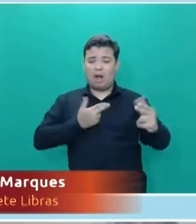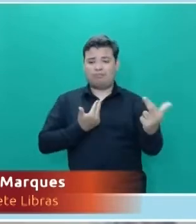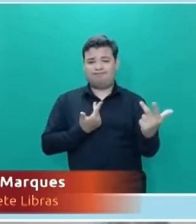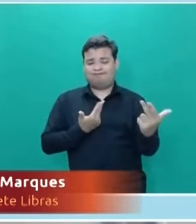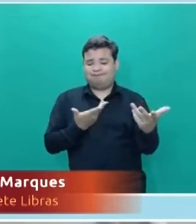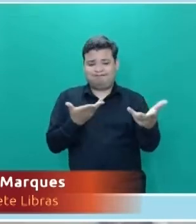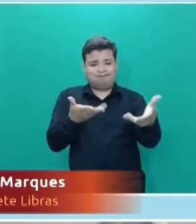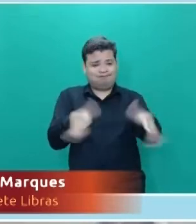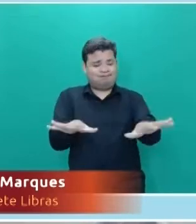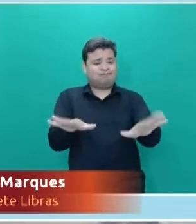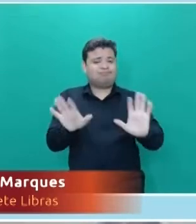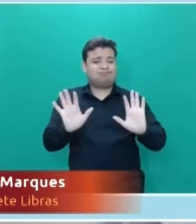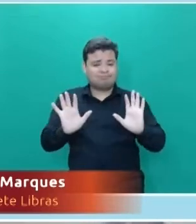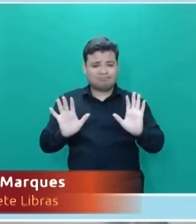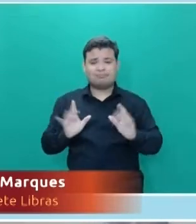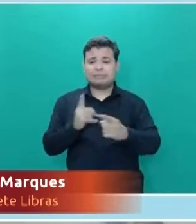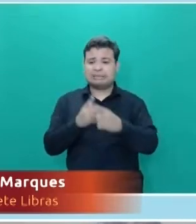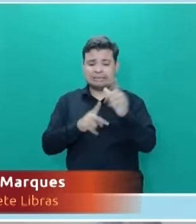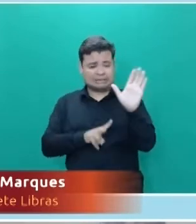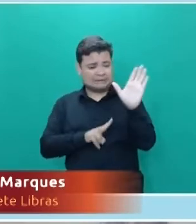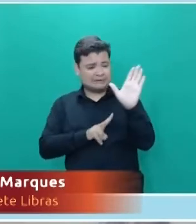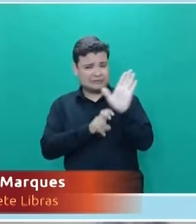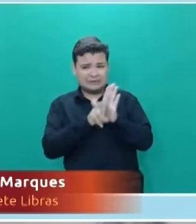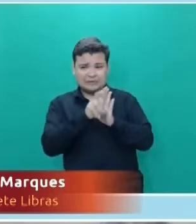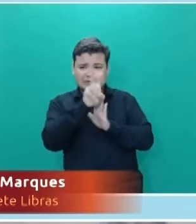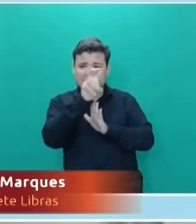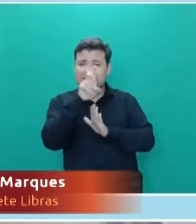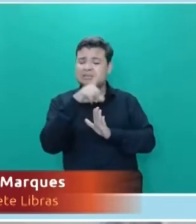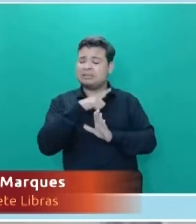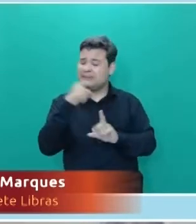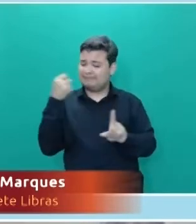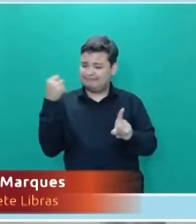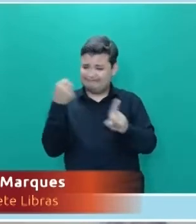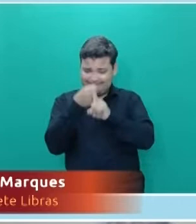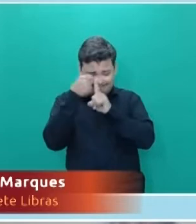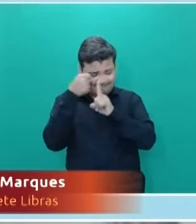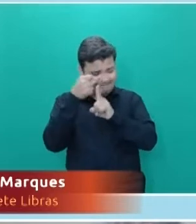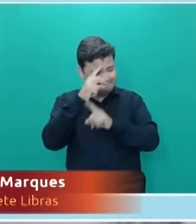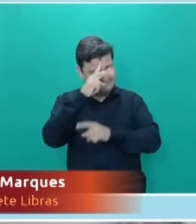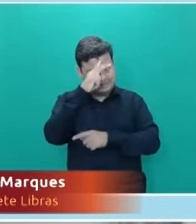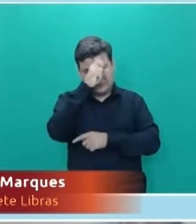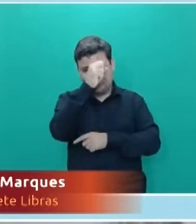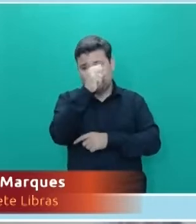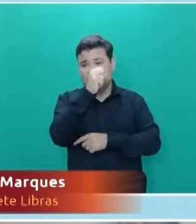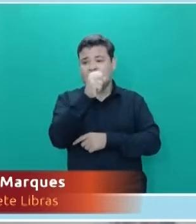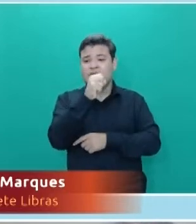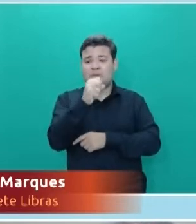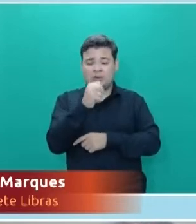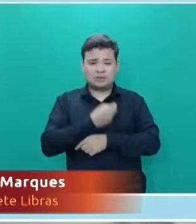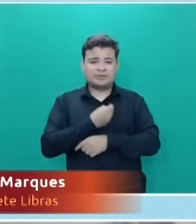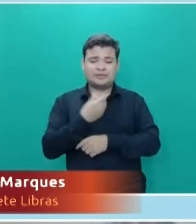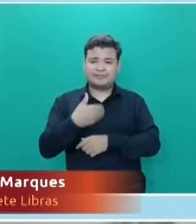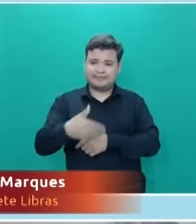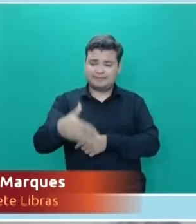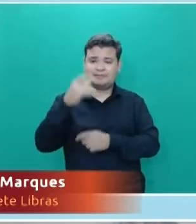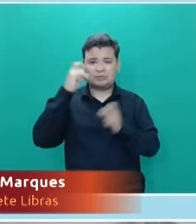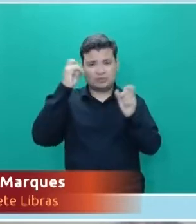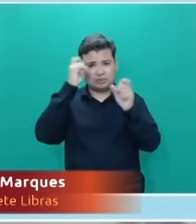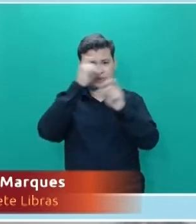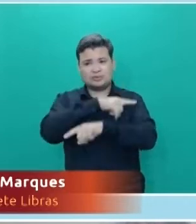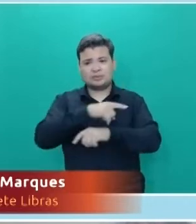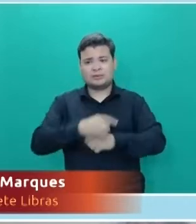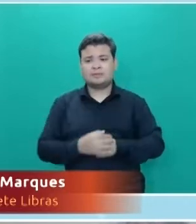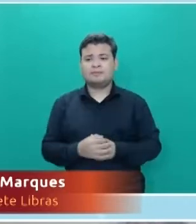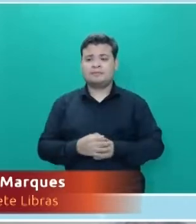desse vírus, né, que nos causam tanto impacto no caminhar a vida. E é um caminhar que